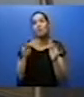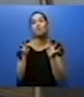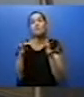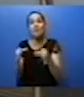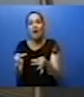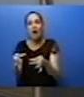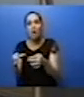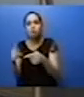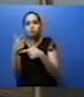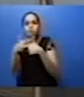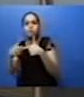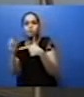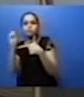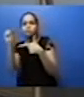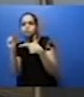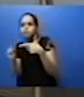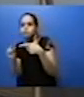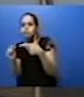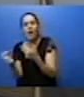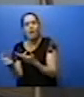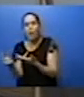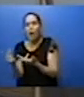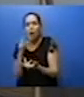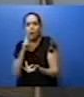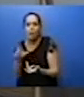vai dar a mesma coisa